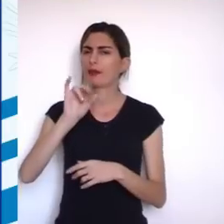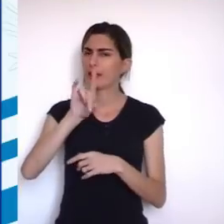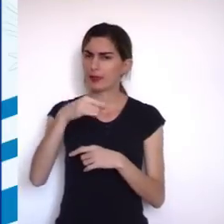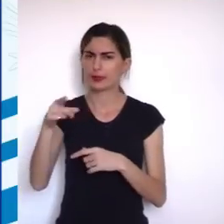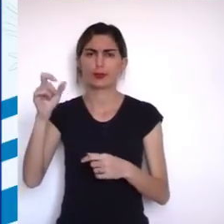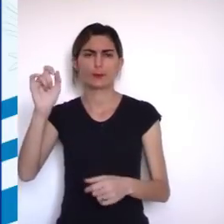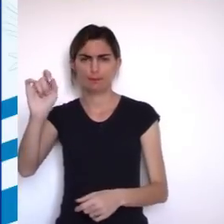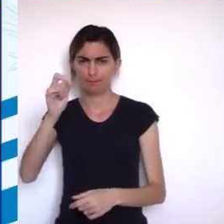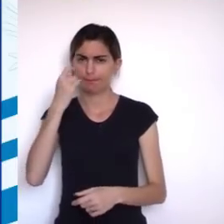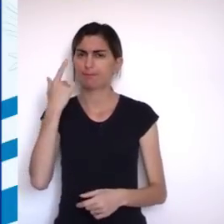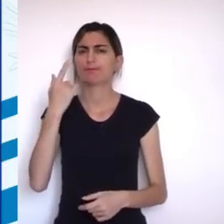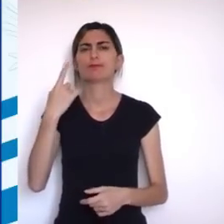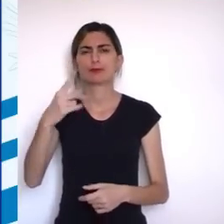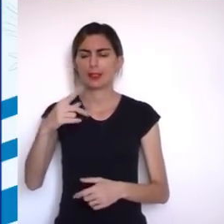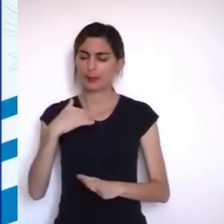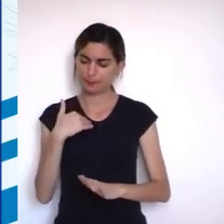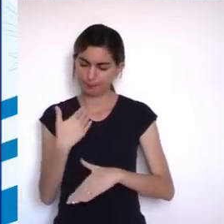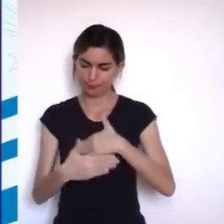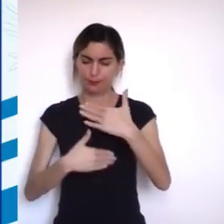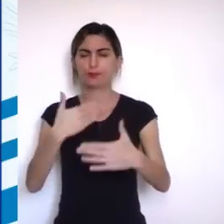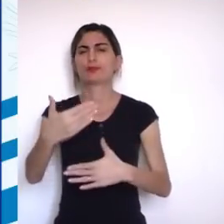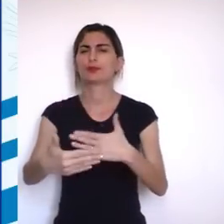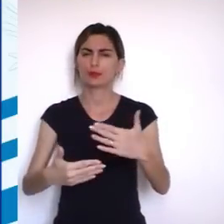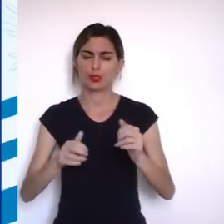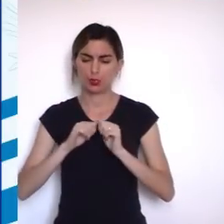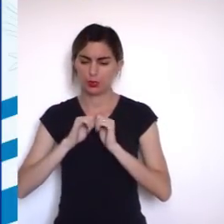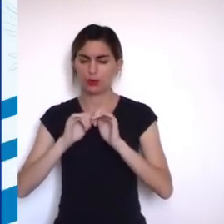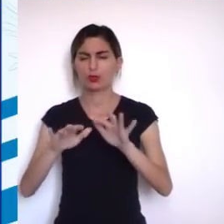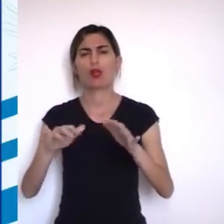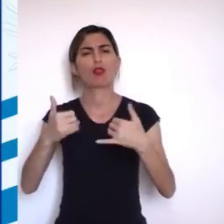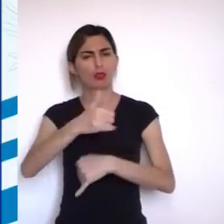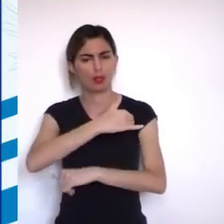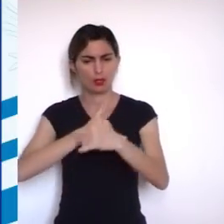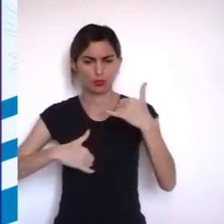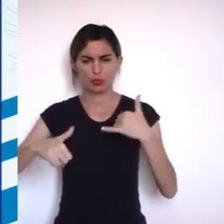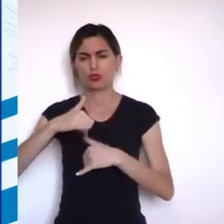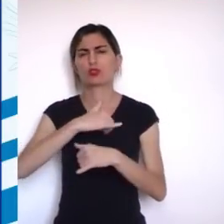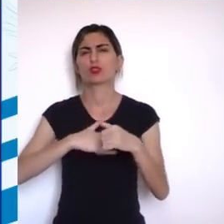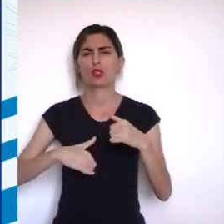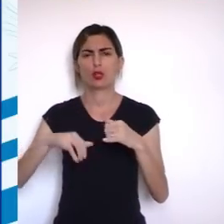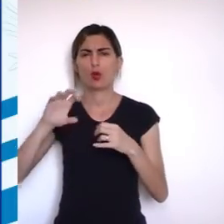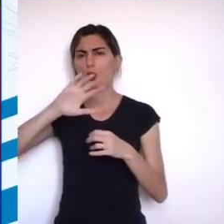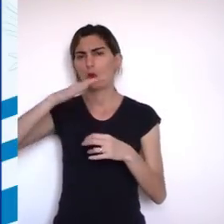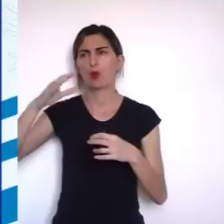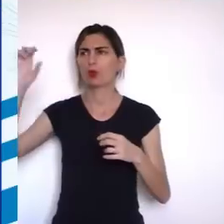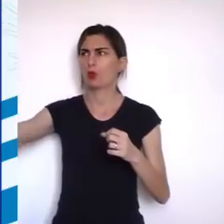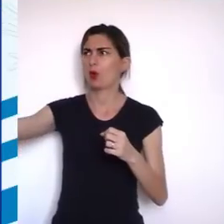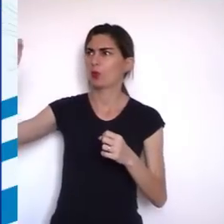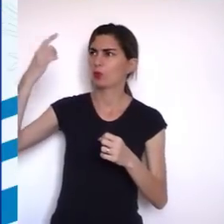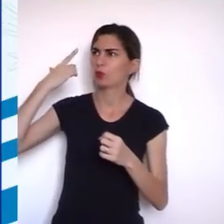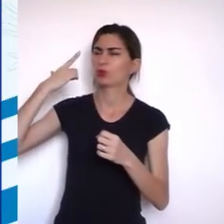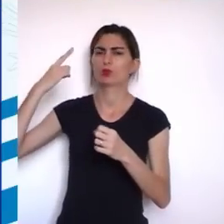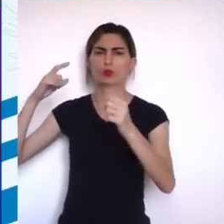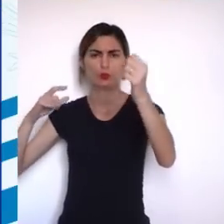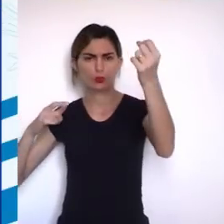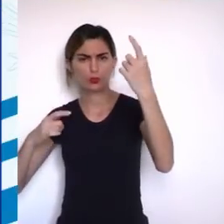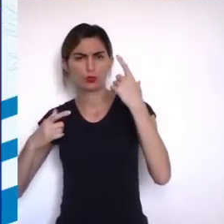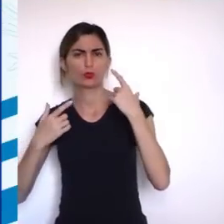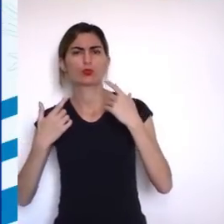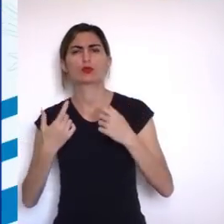a radiação solar, ela vai ser um processo de propagação de energia, na forma de